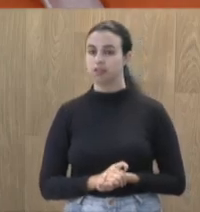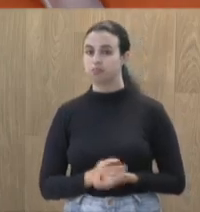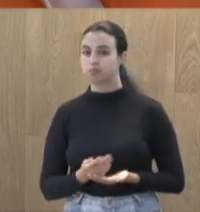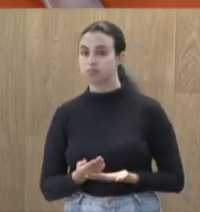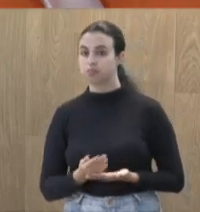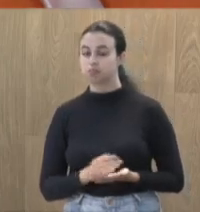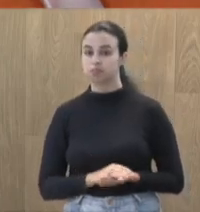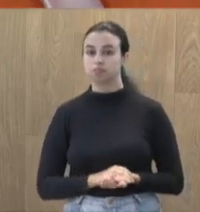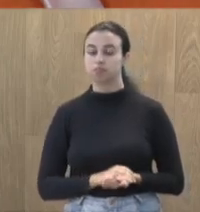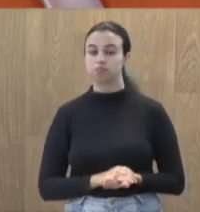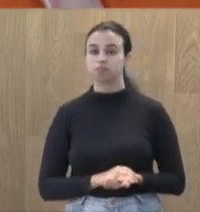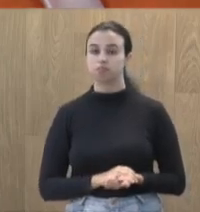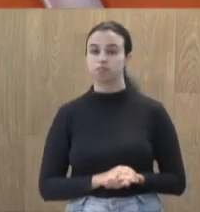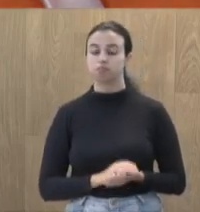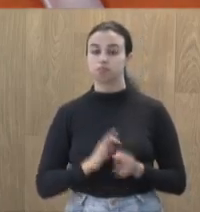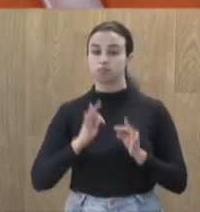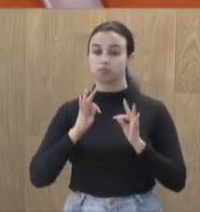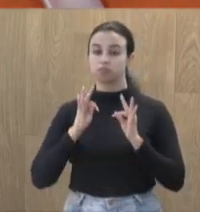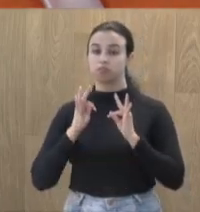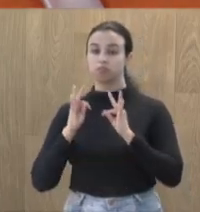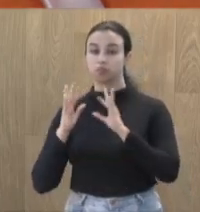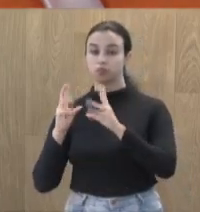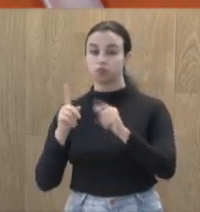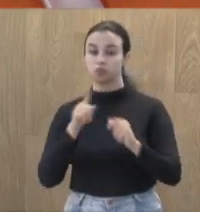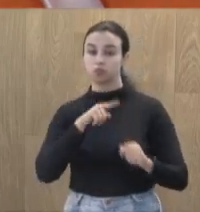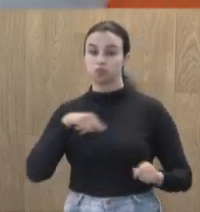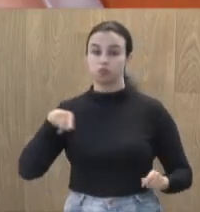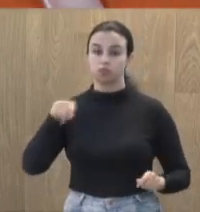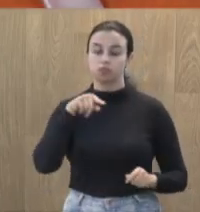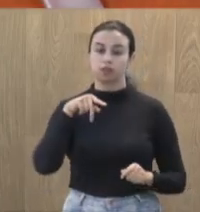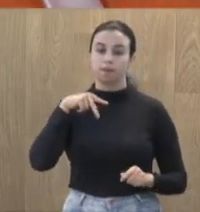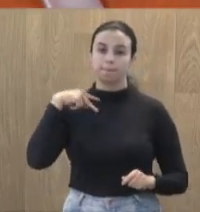Ilustre. Todos vocês.